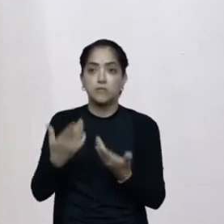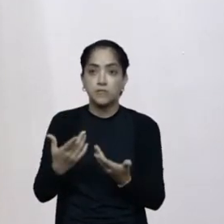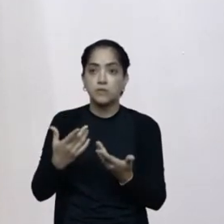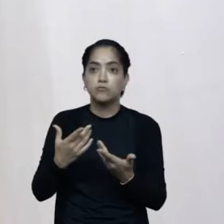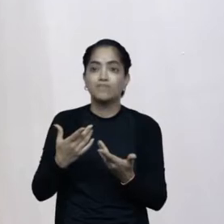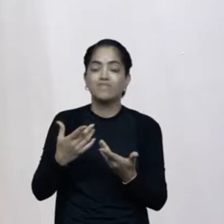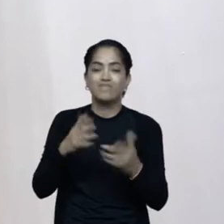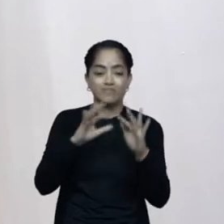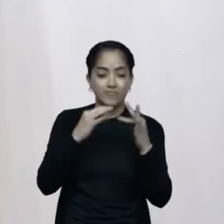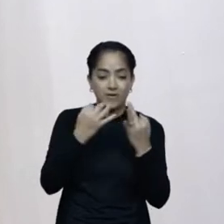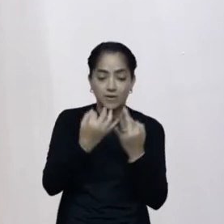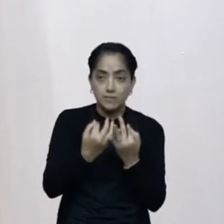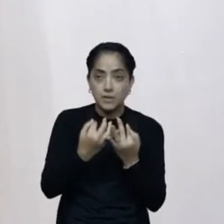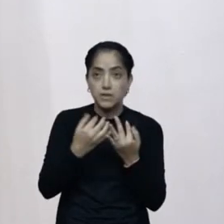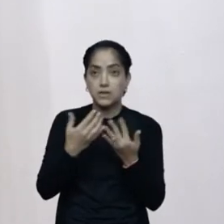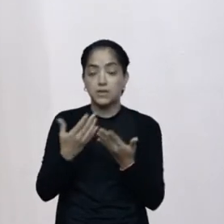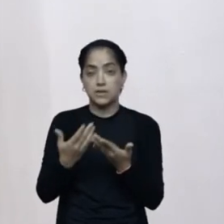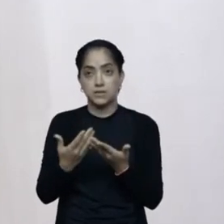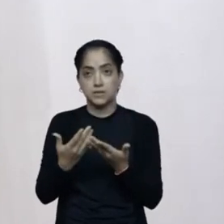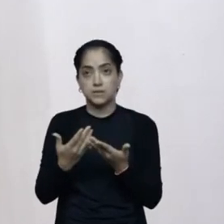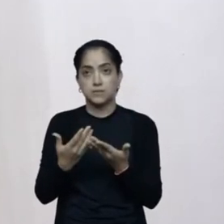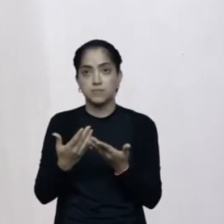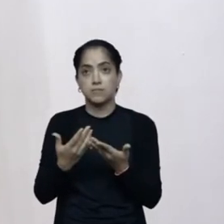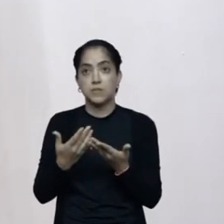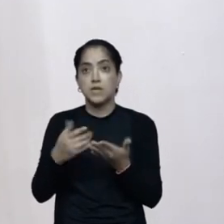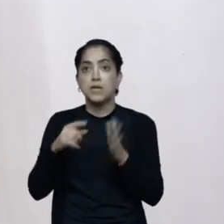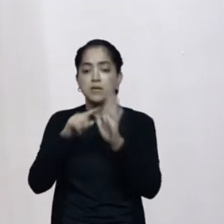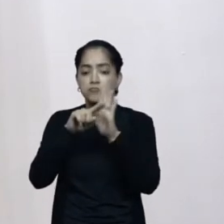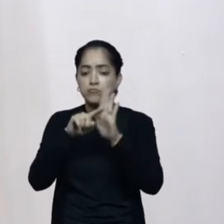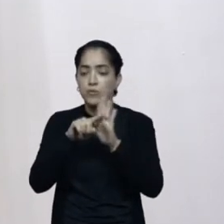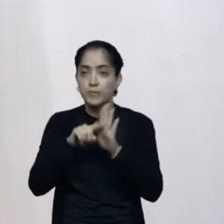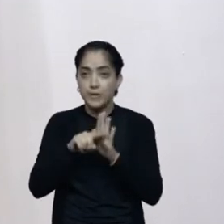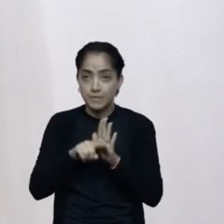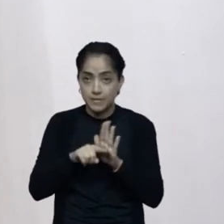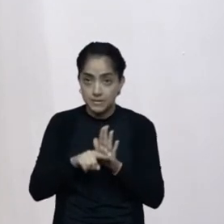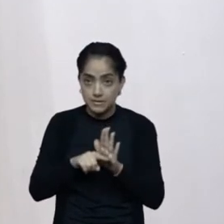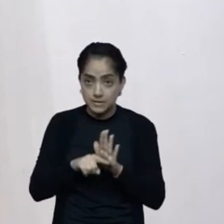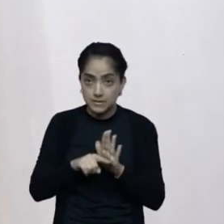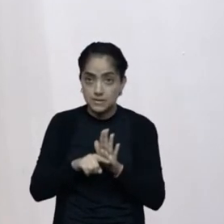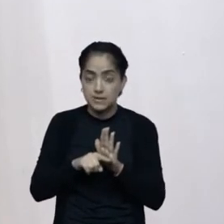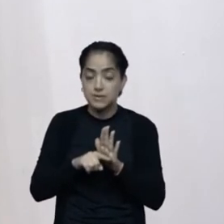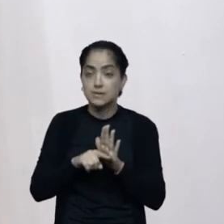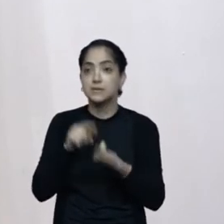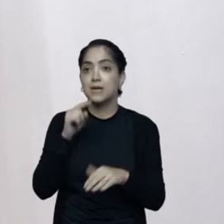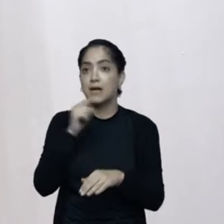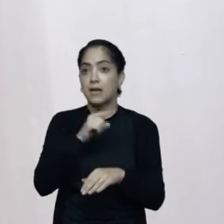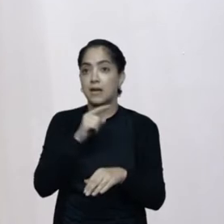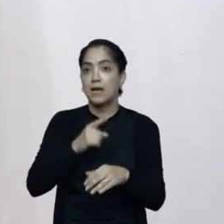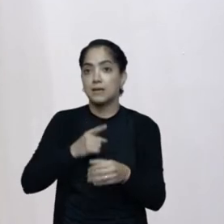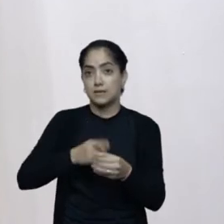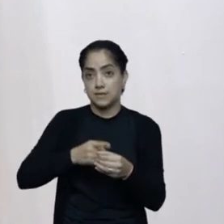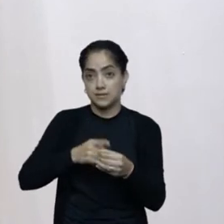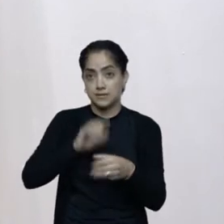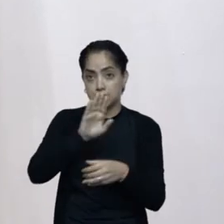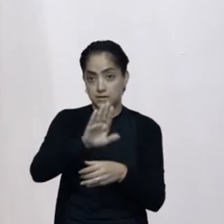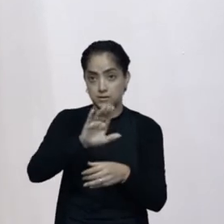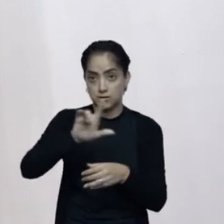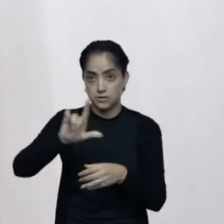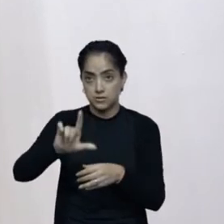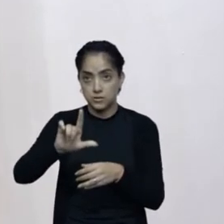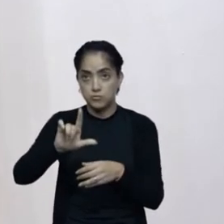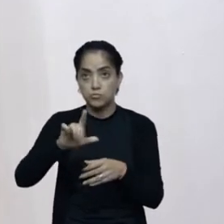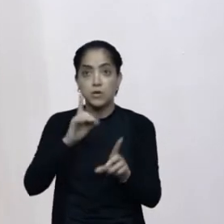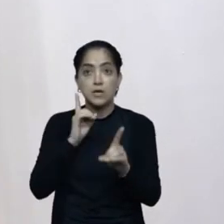famílias. E, num simples levantamento que nós fizemos na nossa cidade de Blumenau, nós